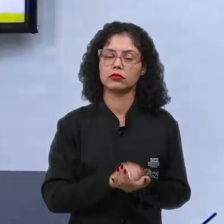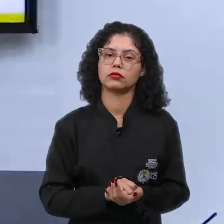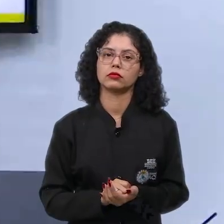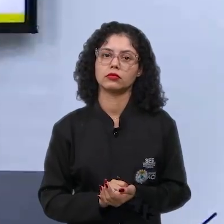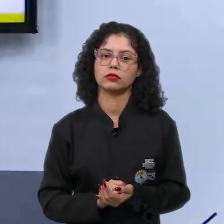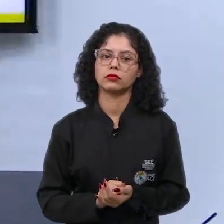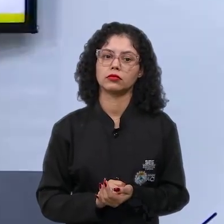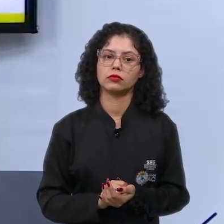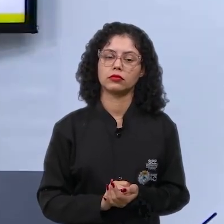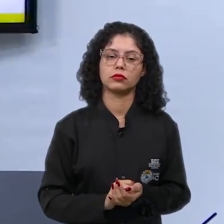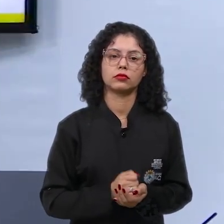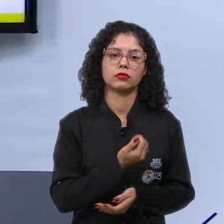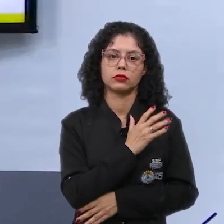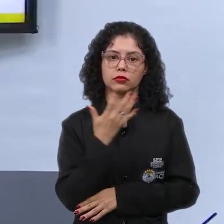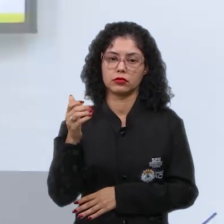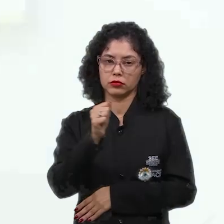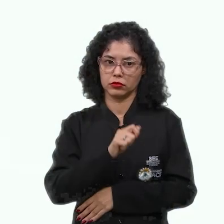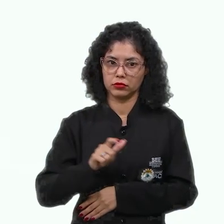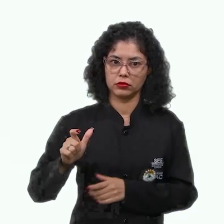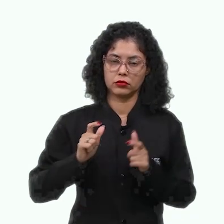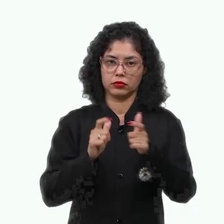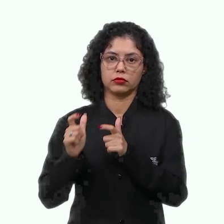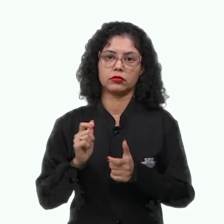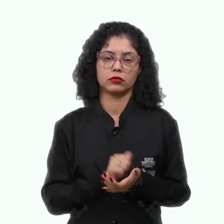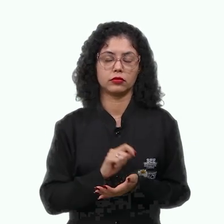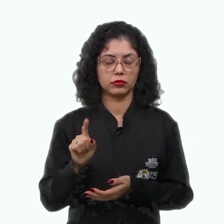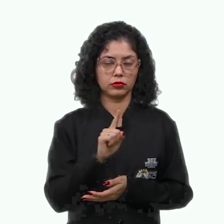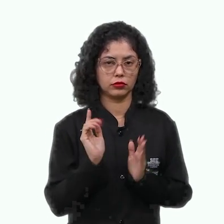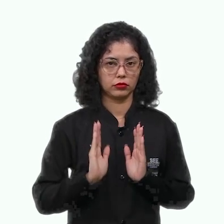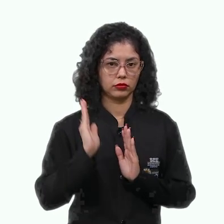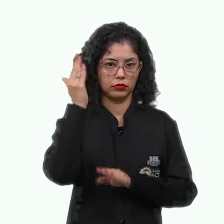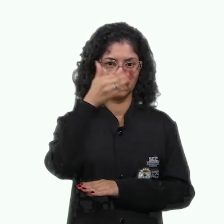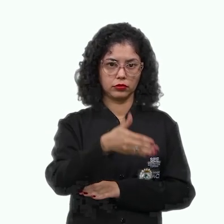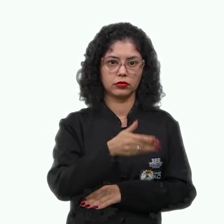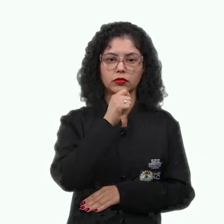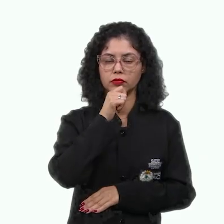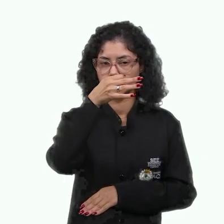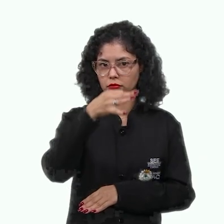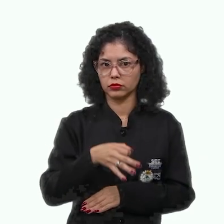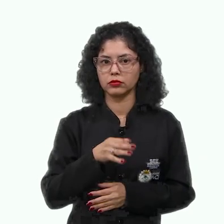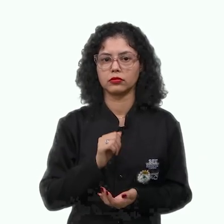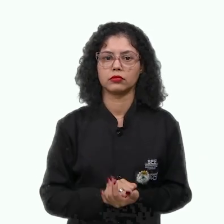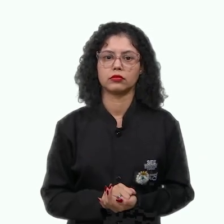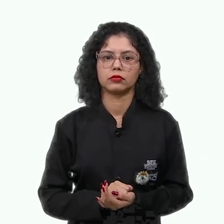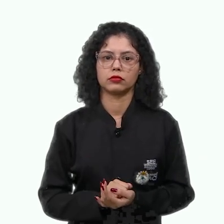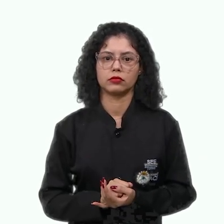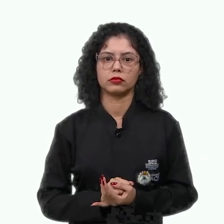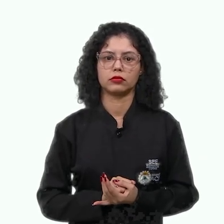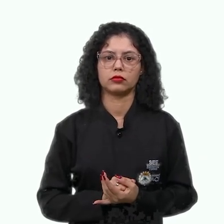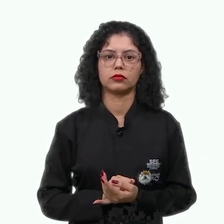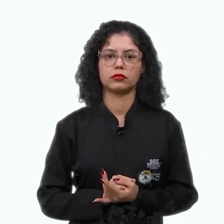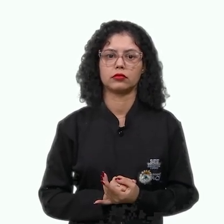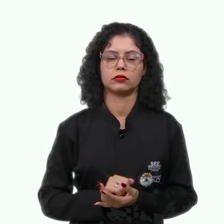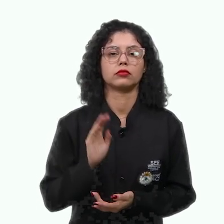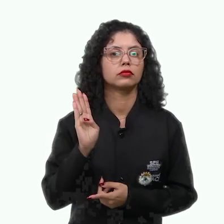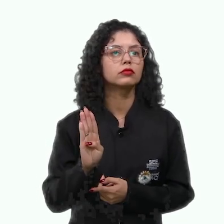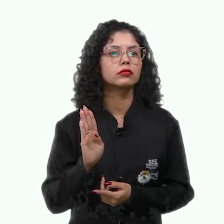o reflorestamento da área. Não é um dos objetivos diretos, certo? Aí da biofábrica.